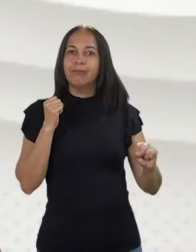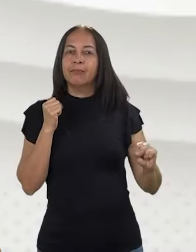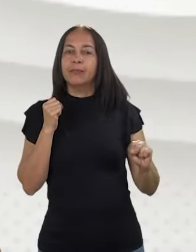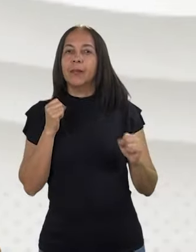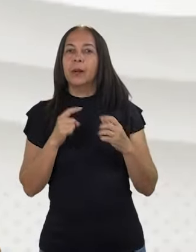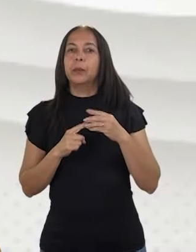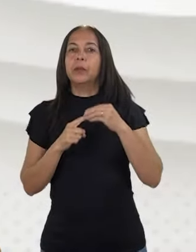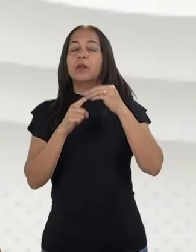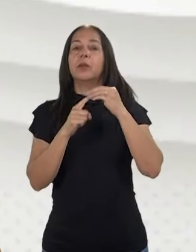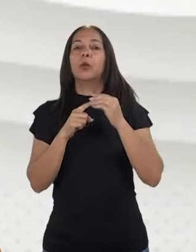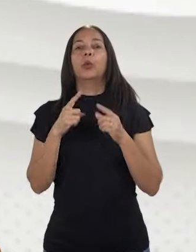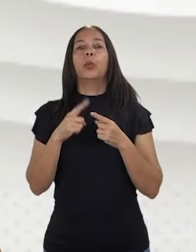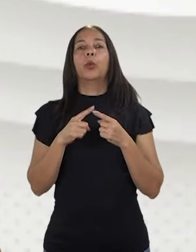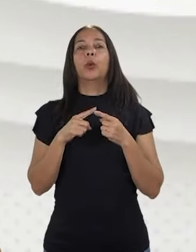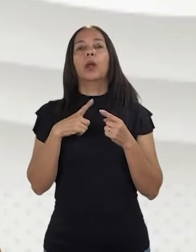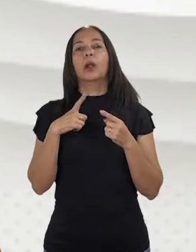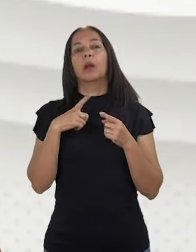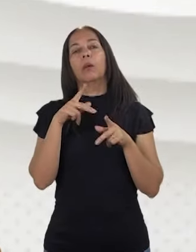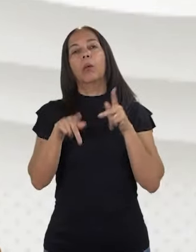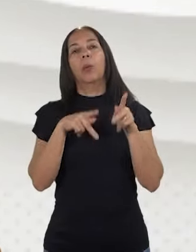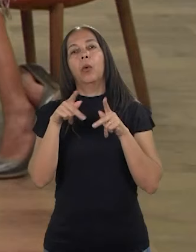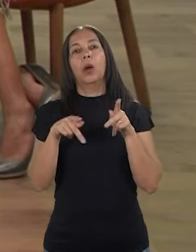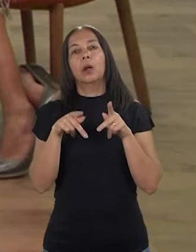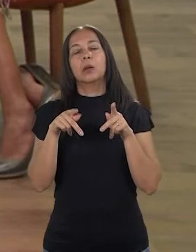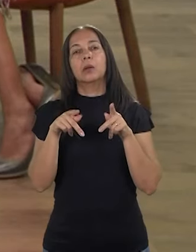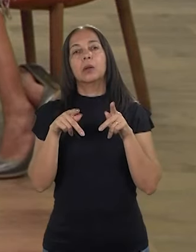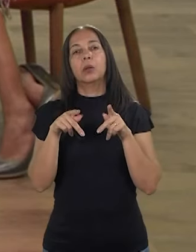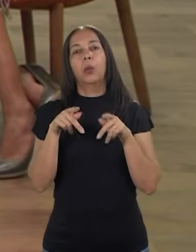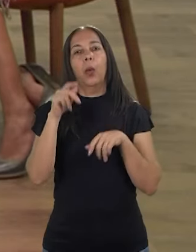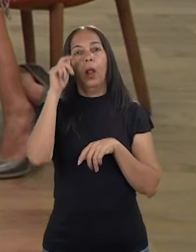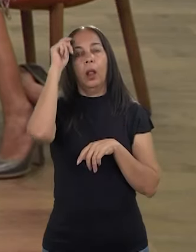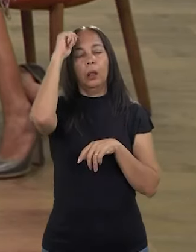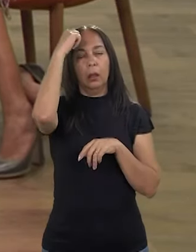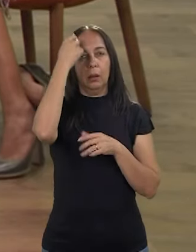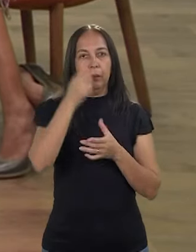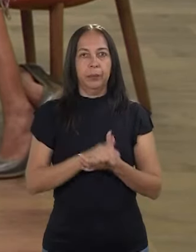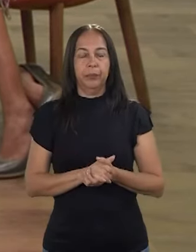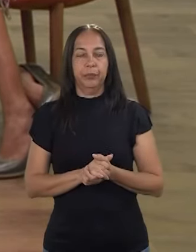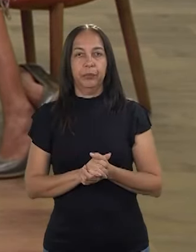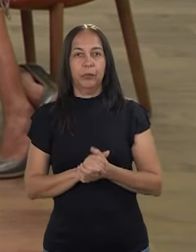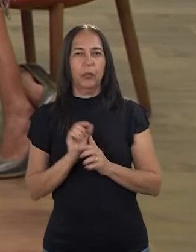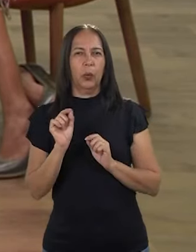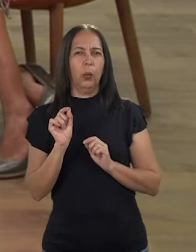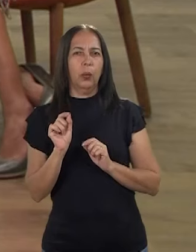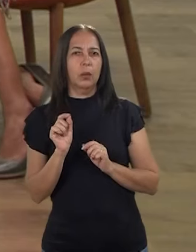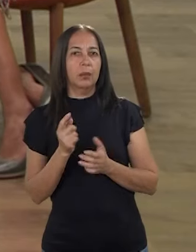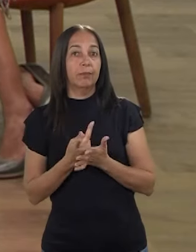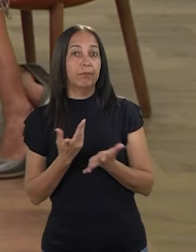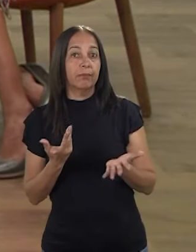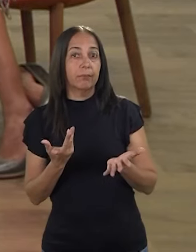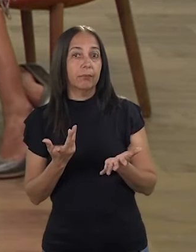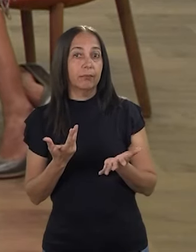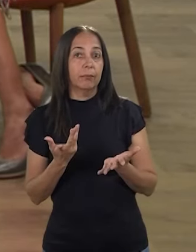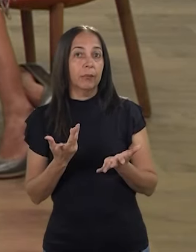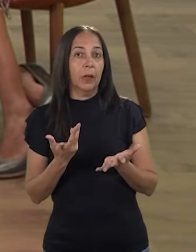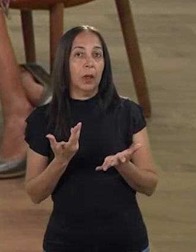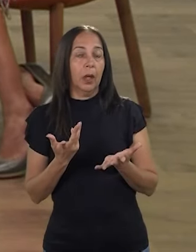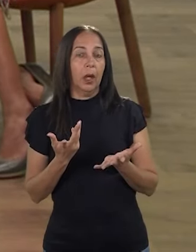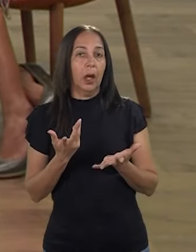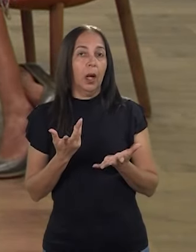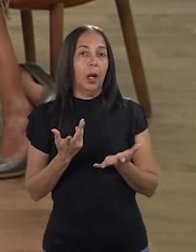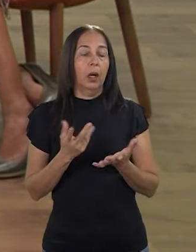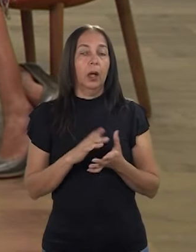grande principalmente por ter uma uma população preta né preta não negra na verdade e aí o que que aconteceu o